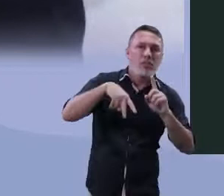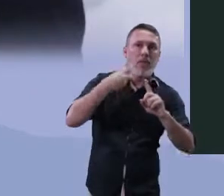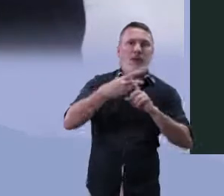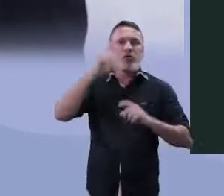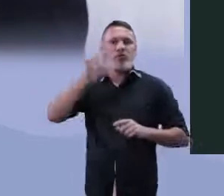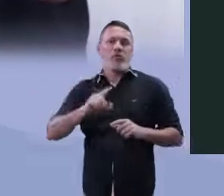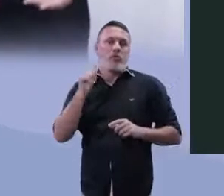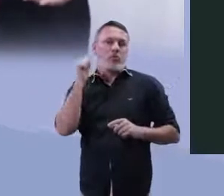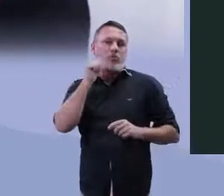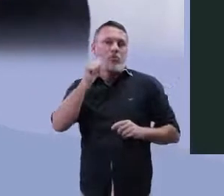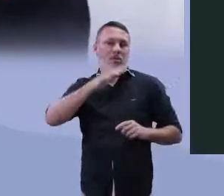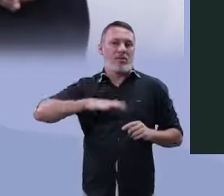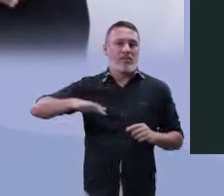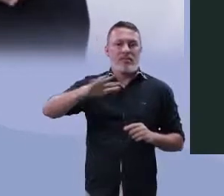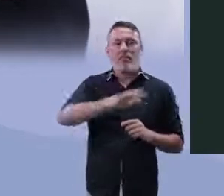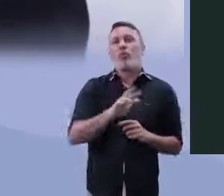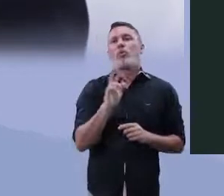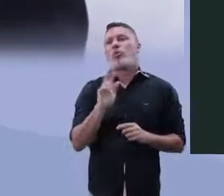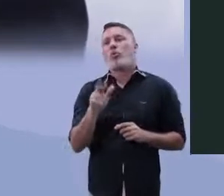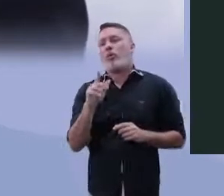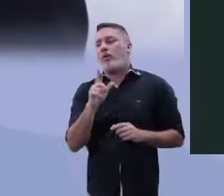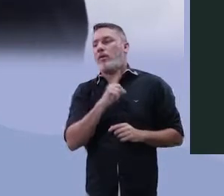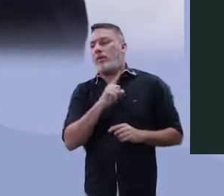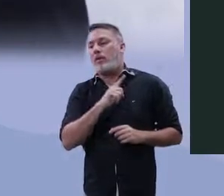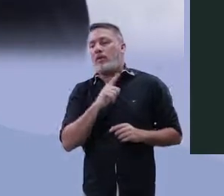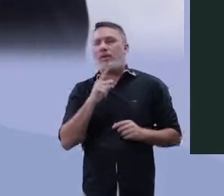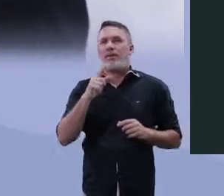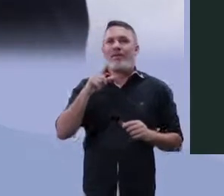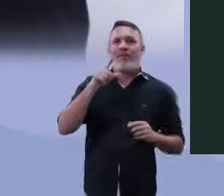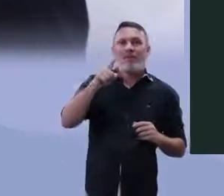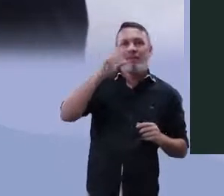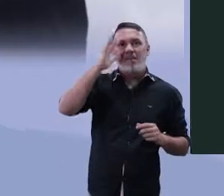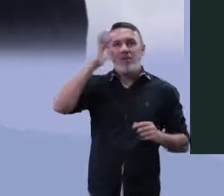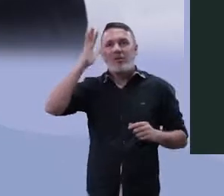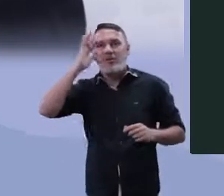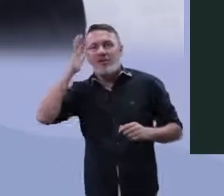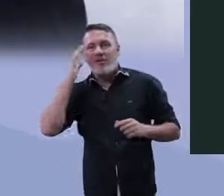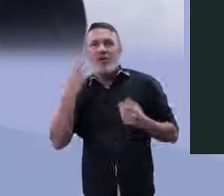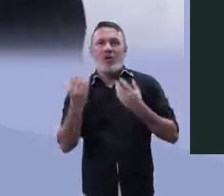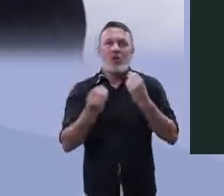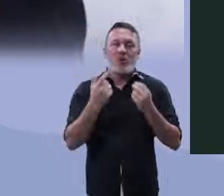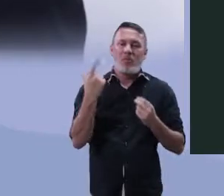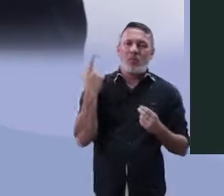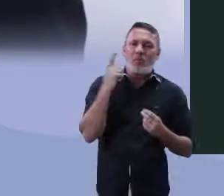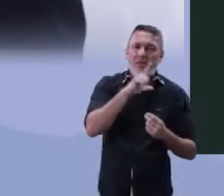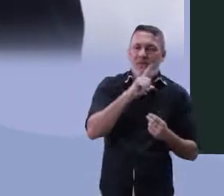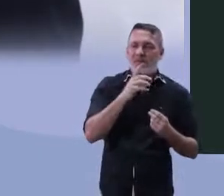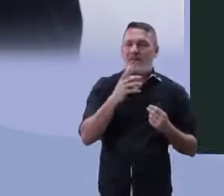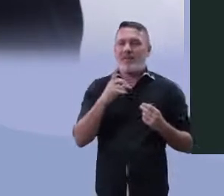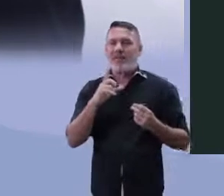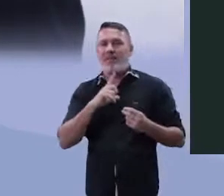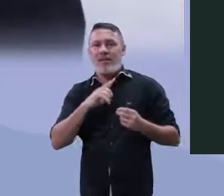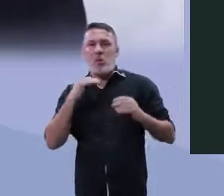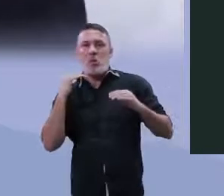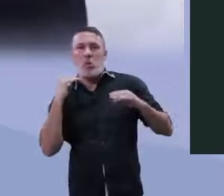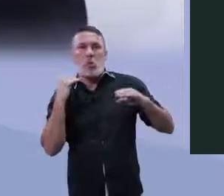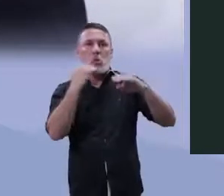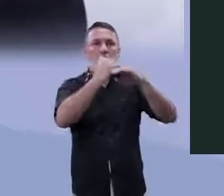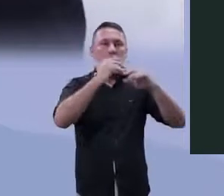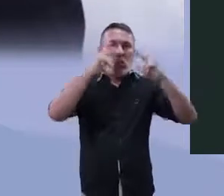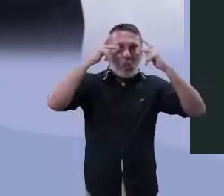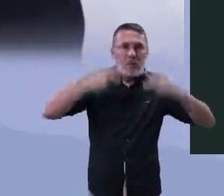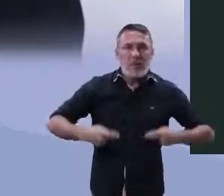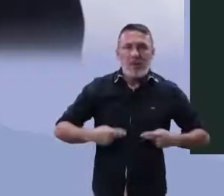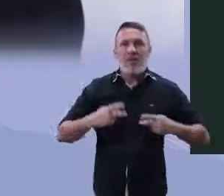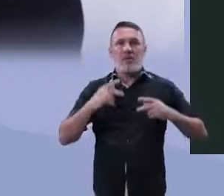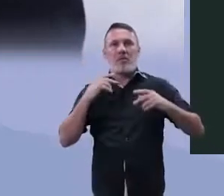ampliar os direitos das mulheres. Né? Então, não é como muita gente imagina, critica, dizendo que as mulheres querem substituir os homens ou querem se